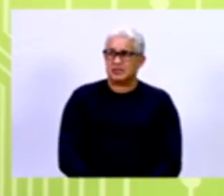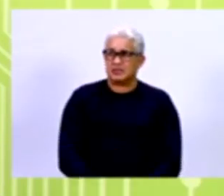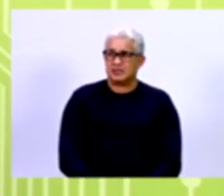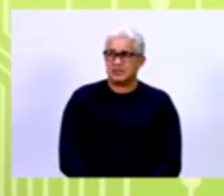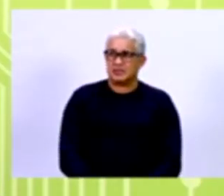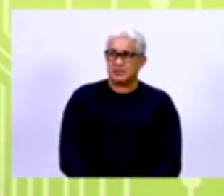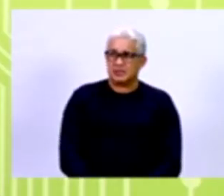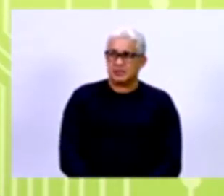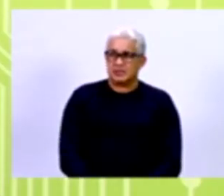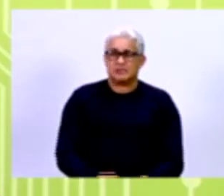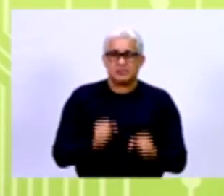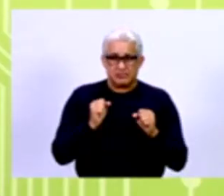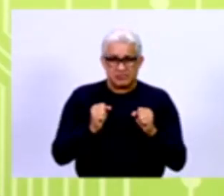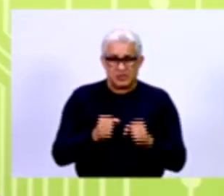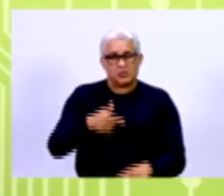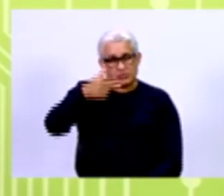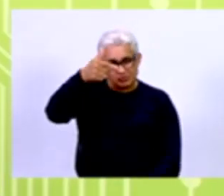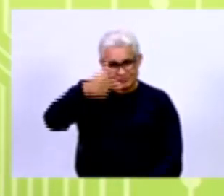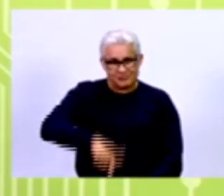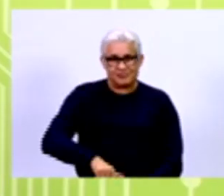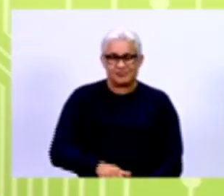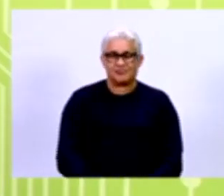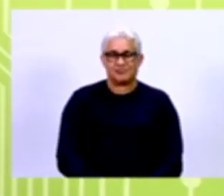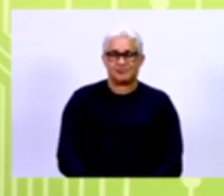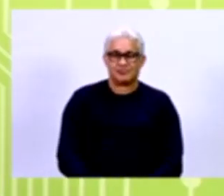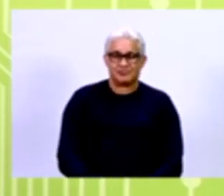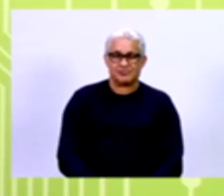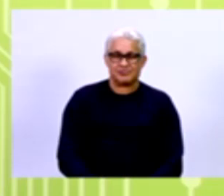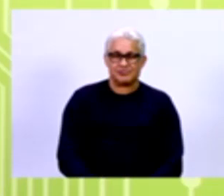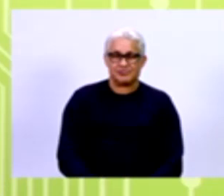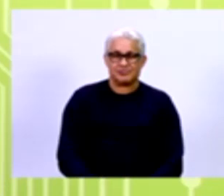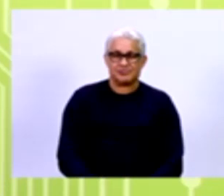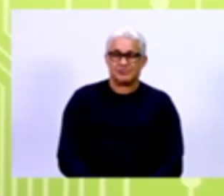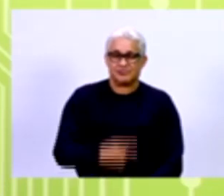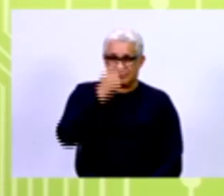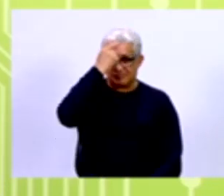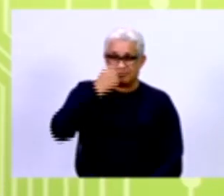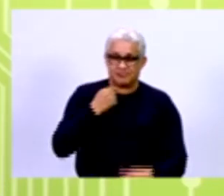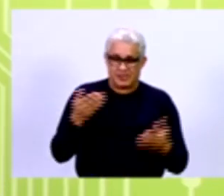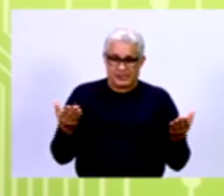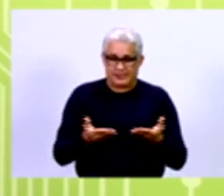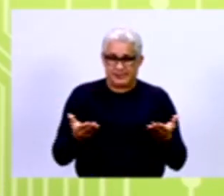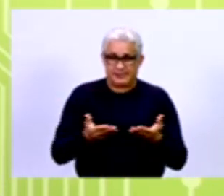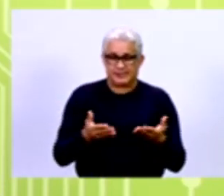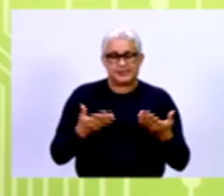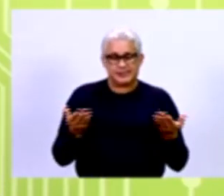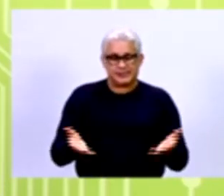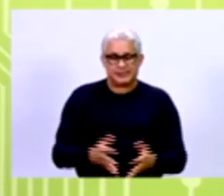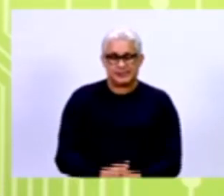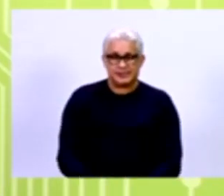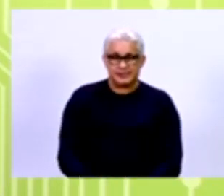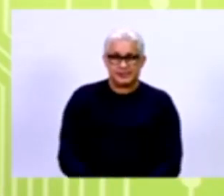Enfim, eles poderiam ter repetido a performance nesse período de agora. Então,